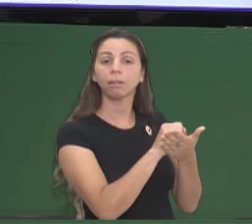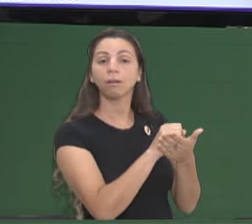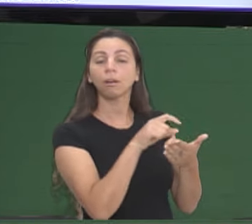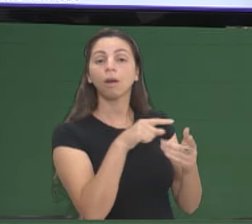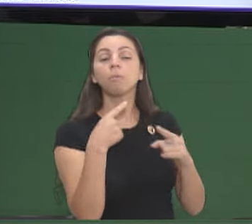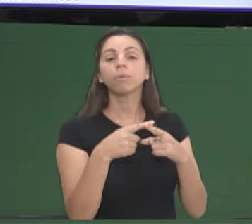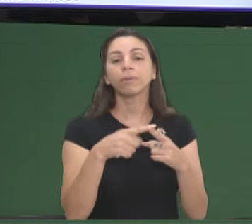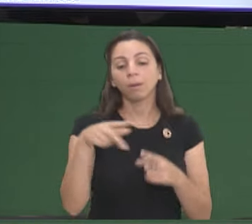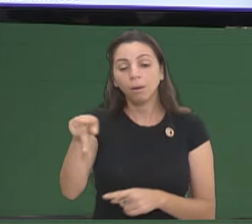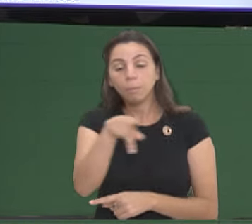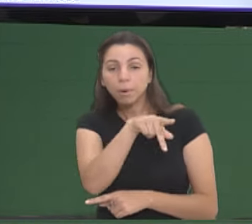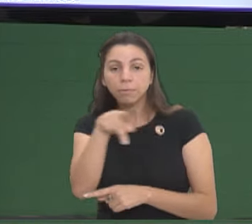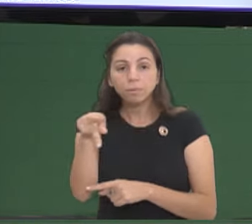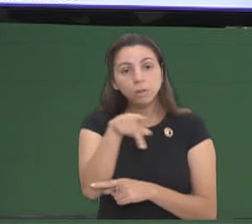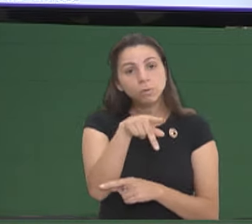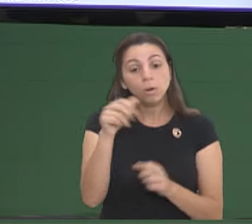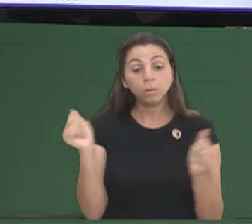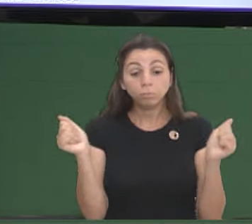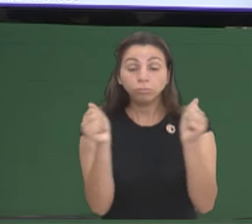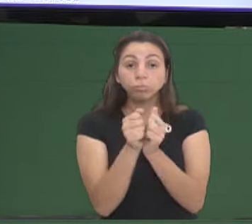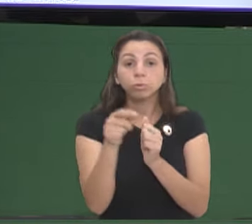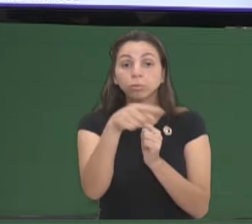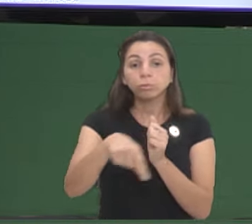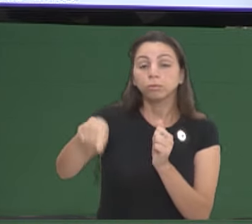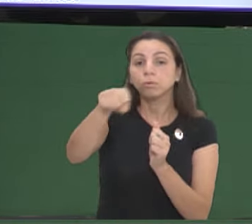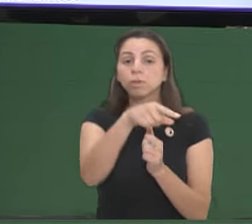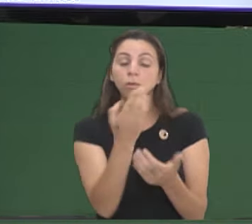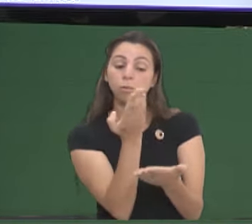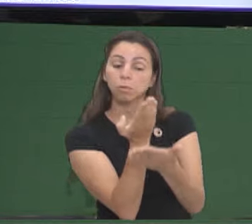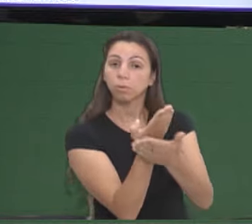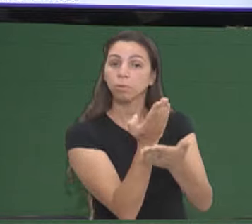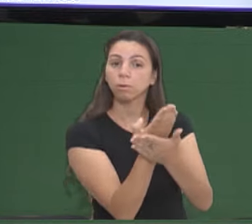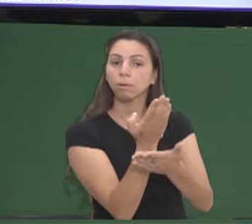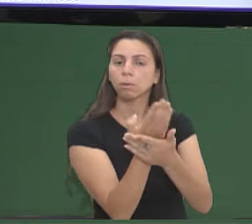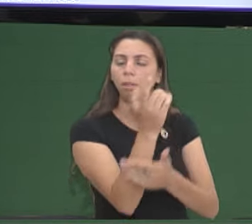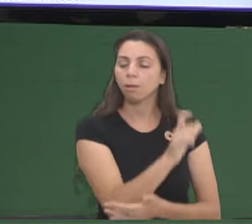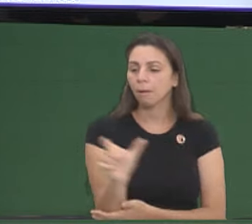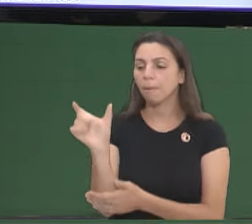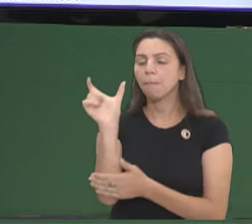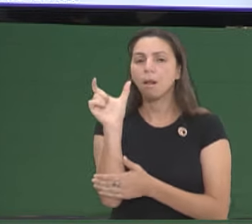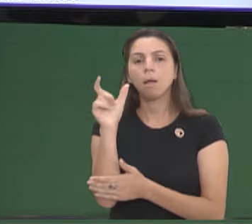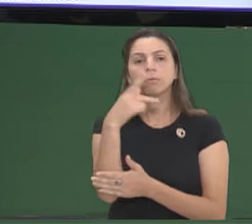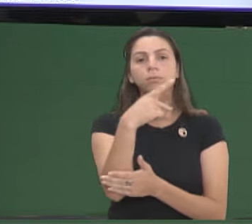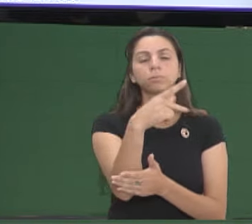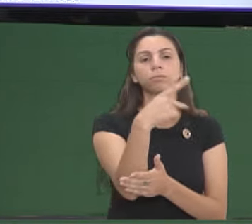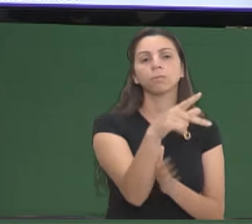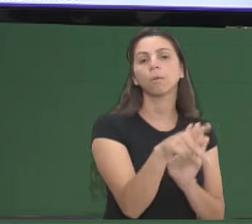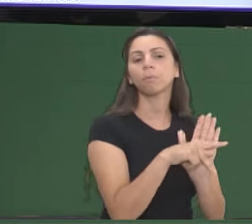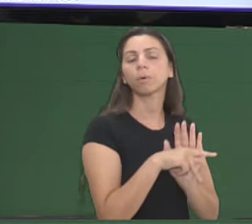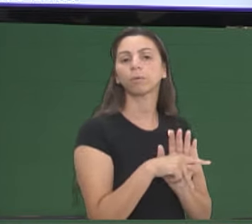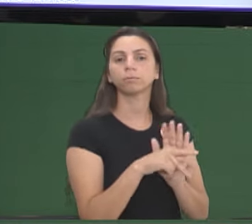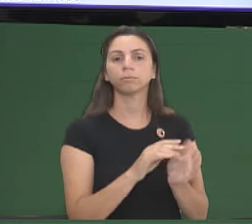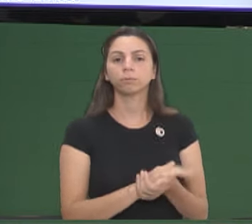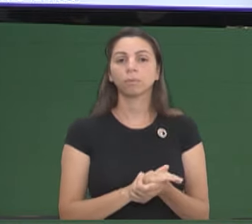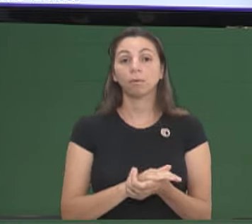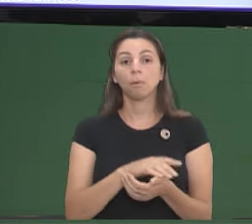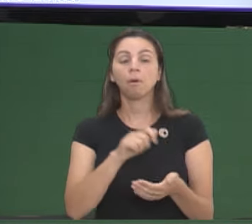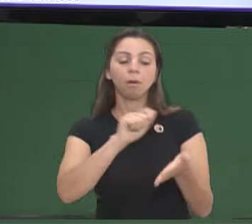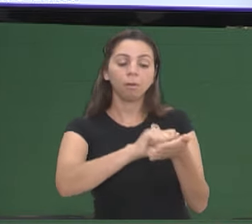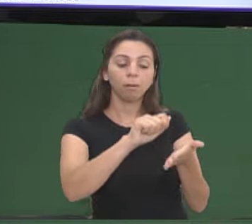professora acompanhe o que vocês estão fazendo. Mesmo que sejam com as palavras de vocês, coloquem no papel. Então,